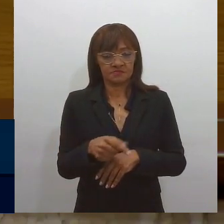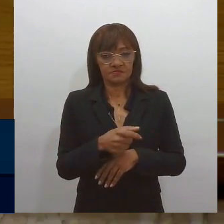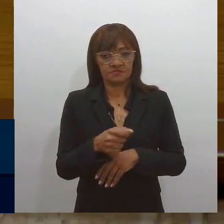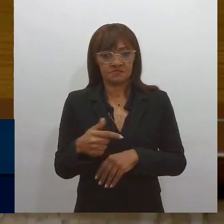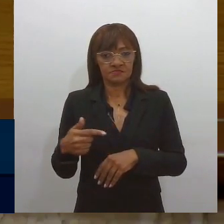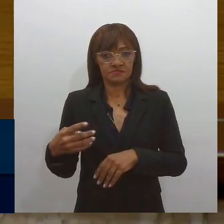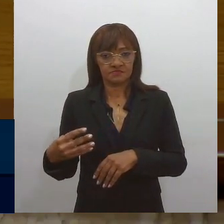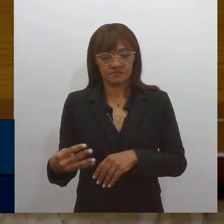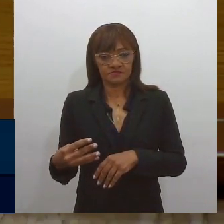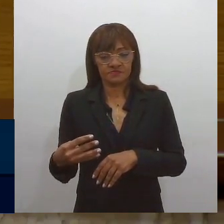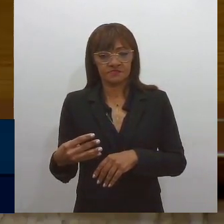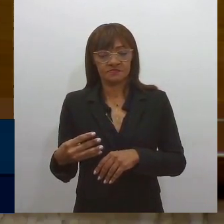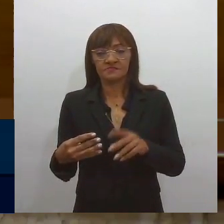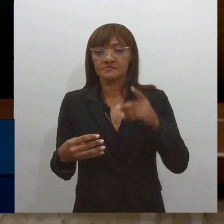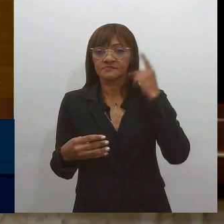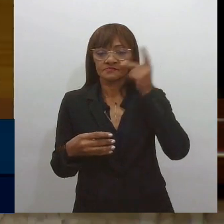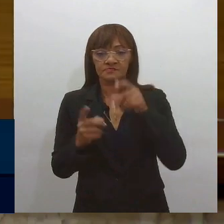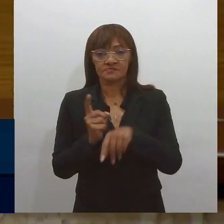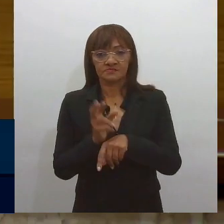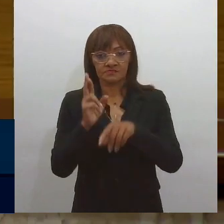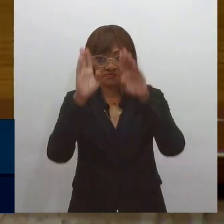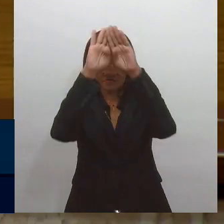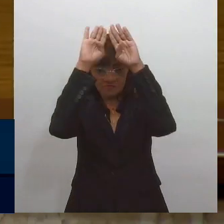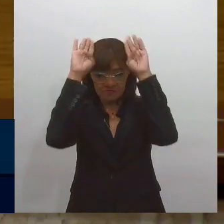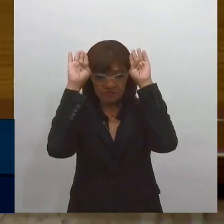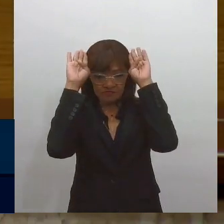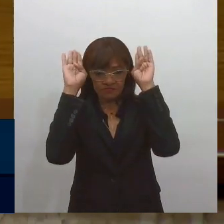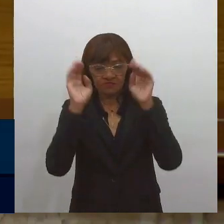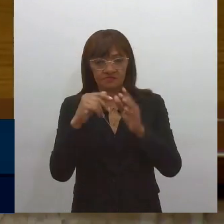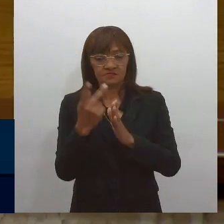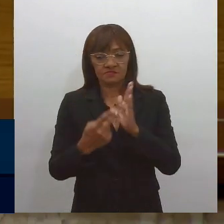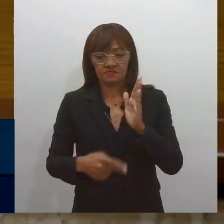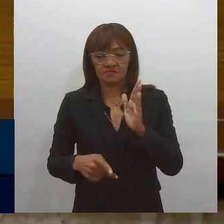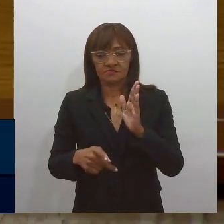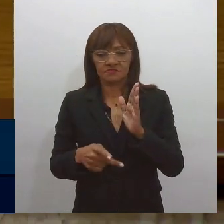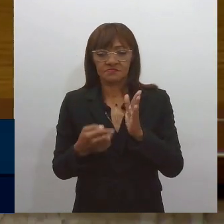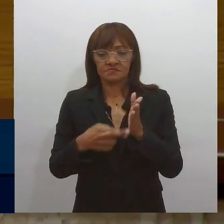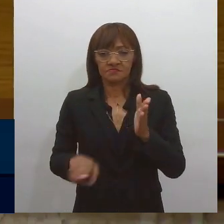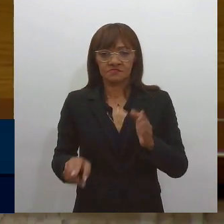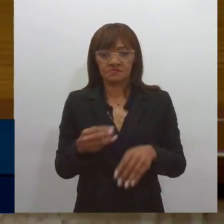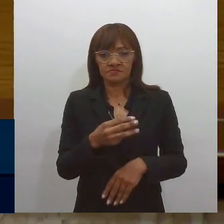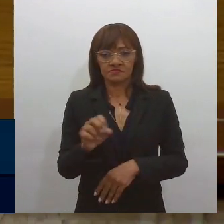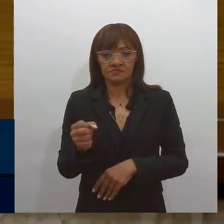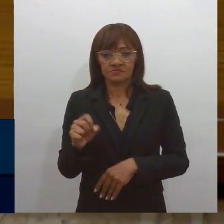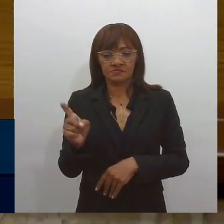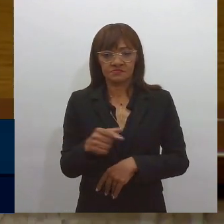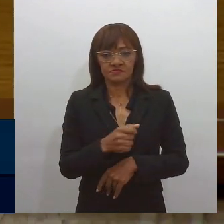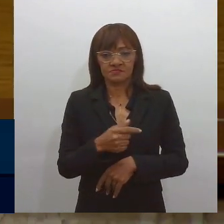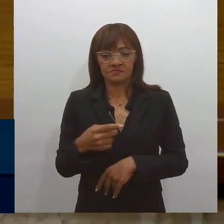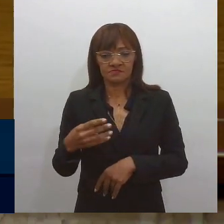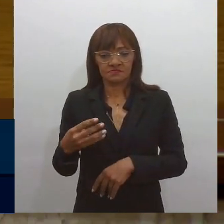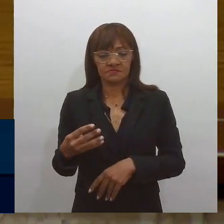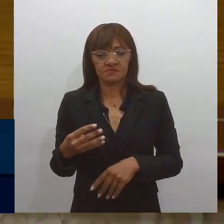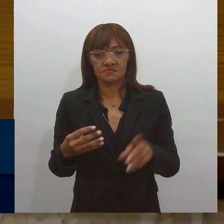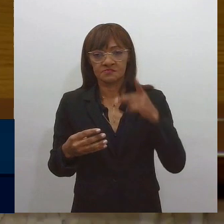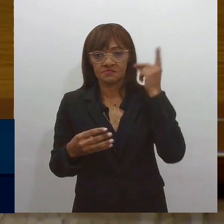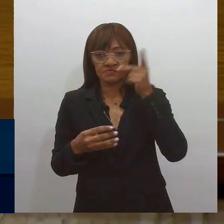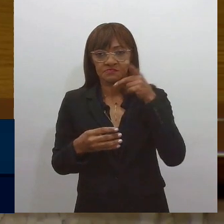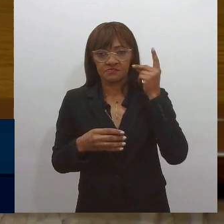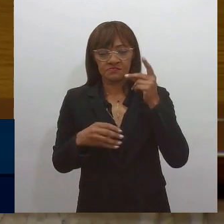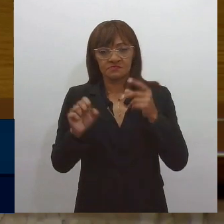Samuel Projeto de resolução número 38/4 autoria Deputado Sérgio Reis Moção